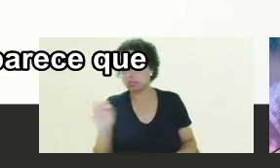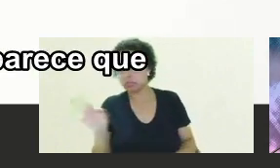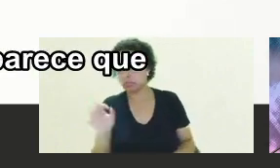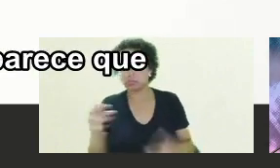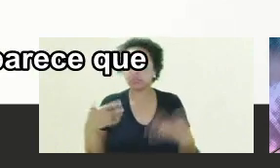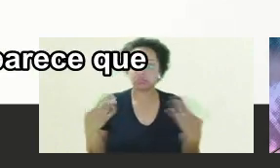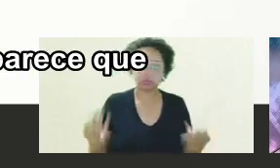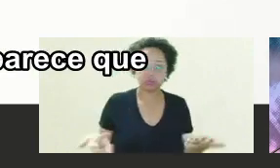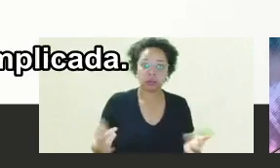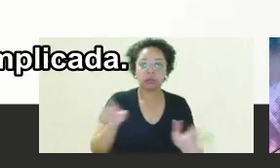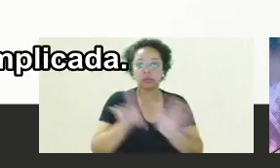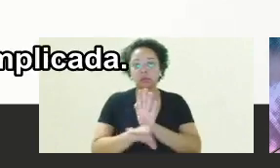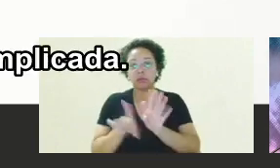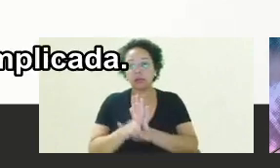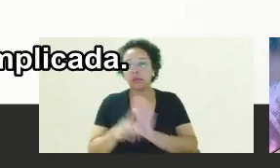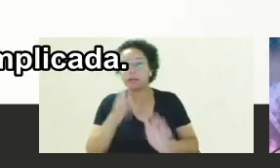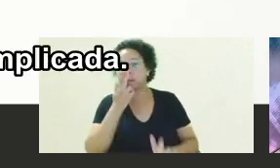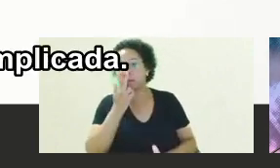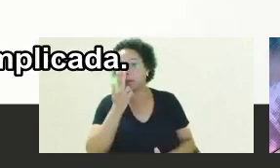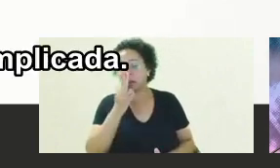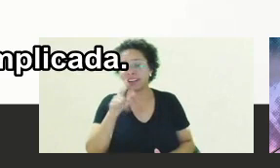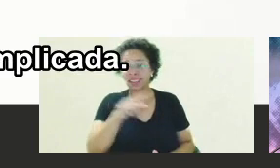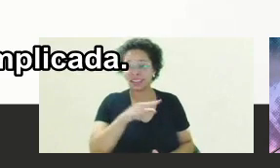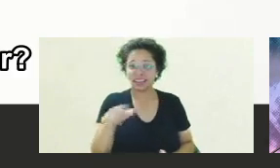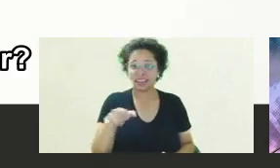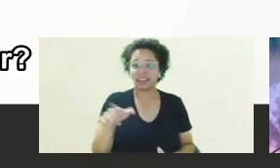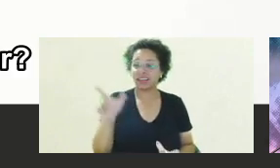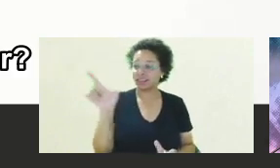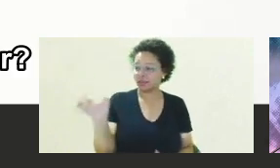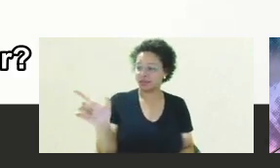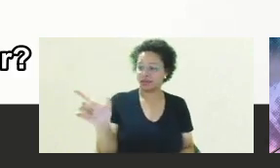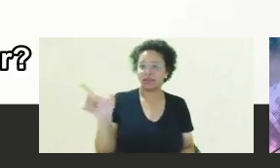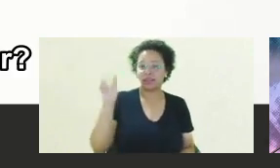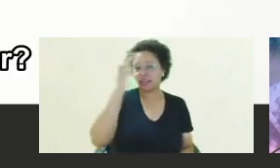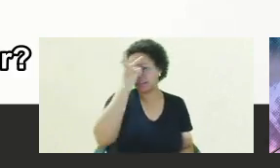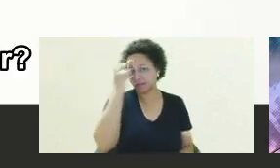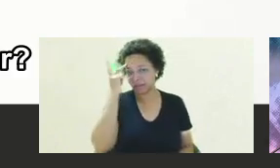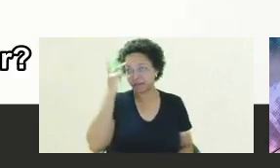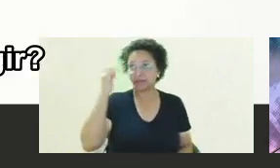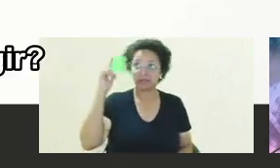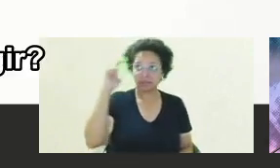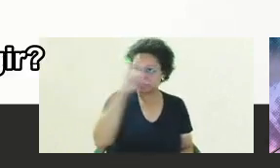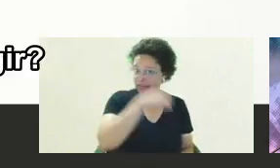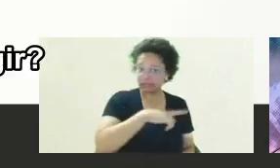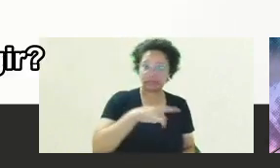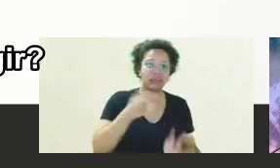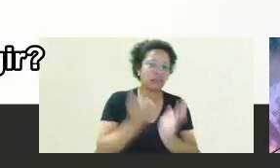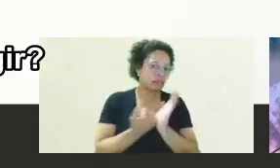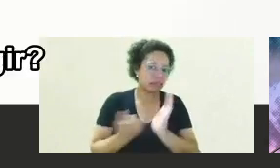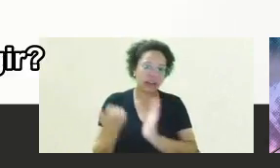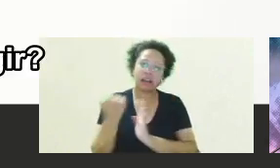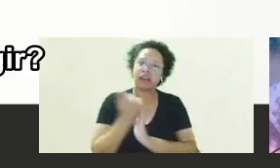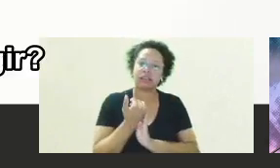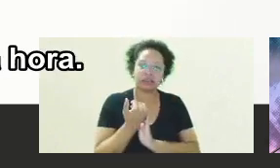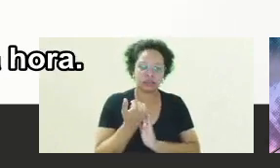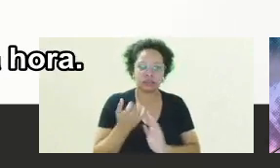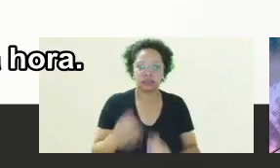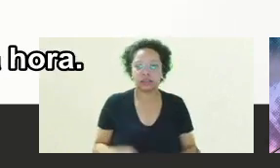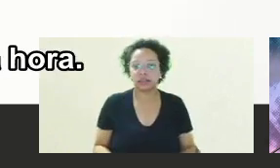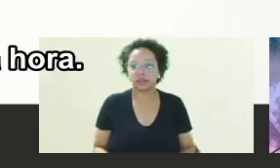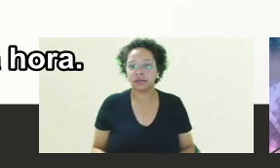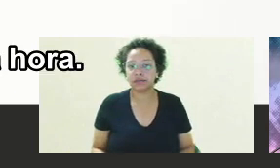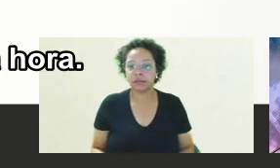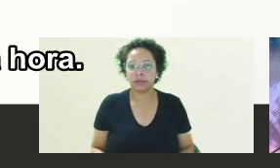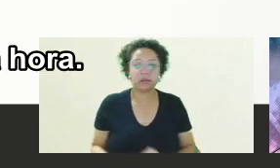normativos? É o cara que parece que a novela dele é a mais complicada, aí, o enredo aí. Quem que vai testar? Com quem que ele vai interagir? As